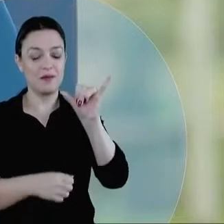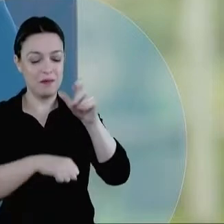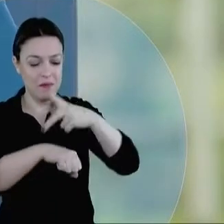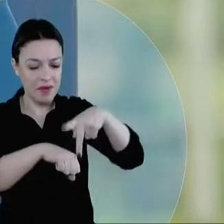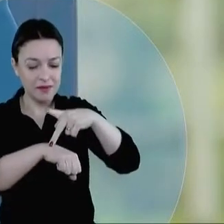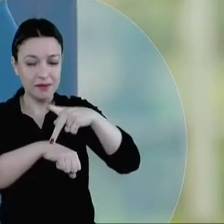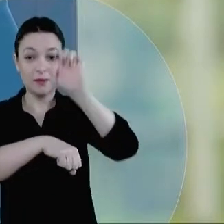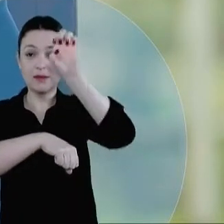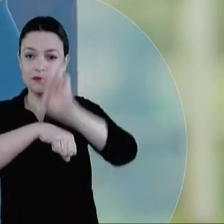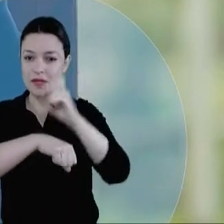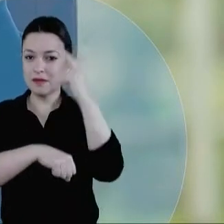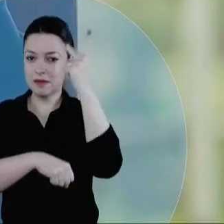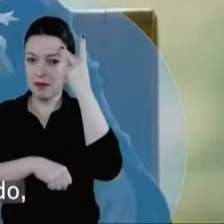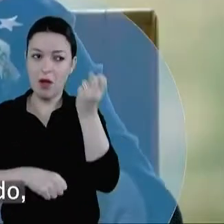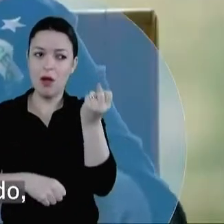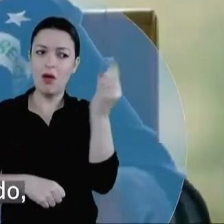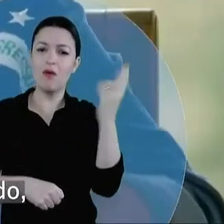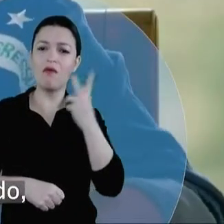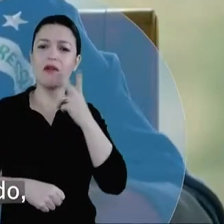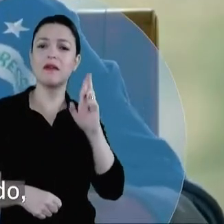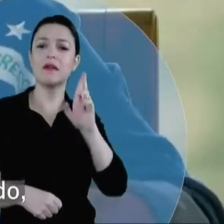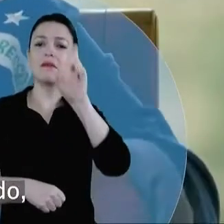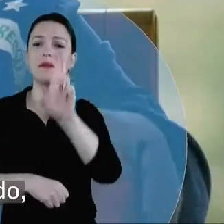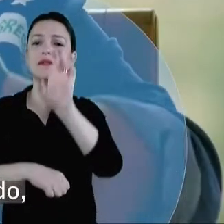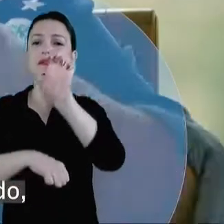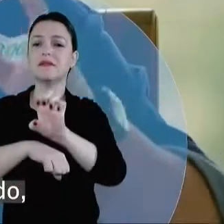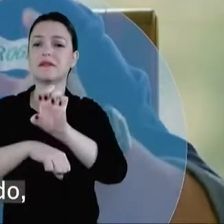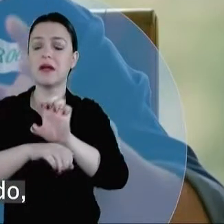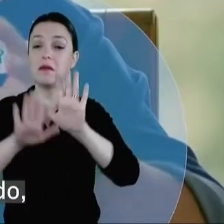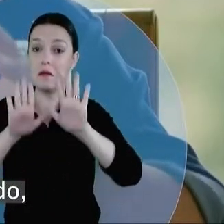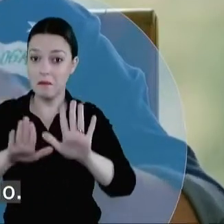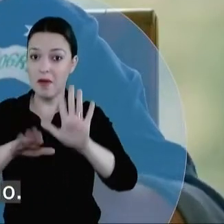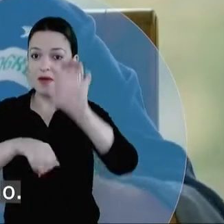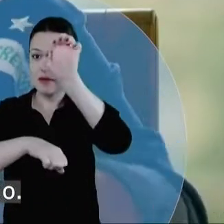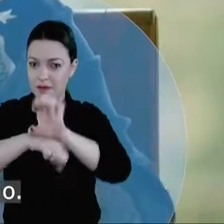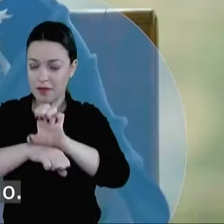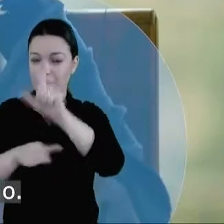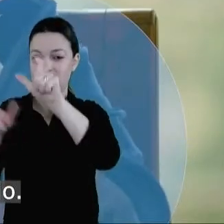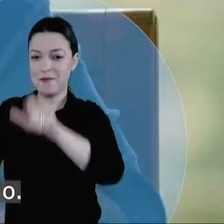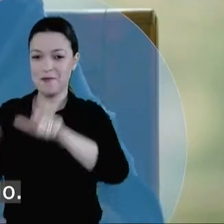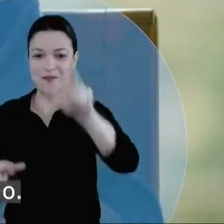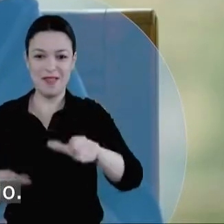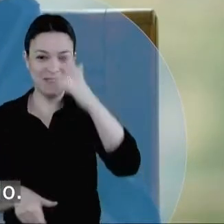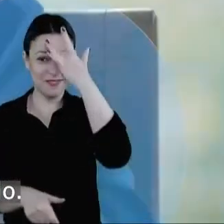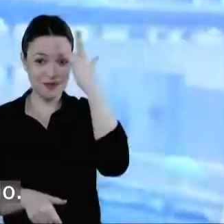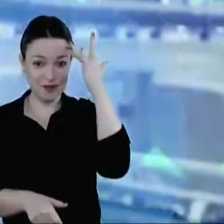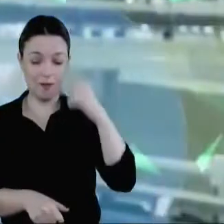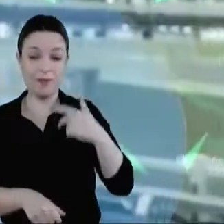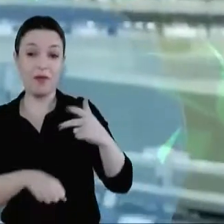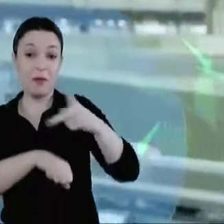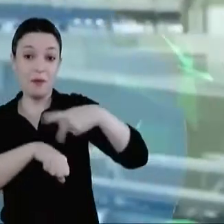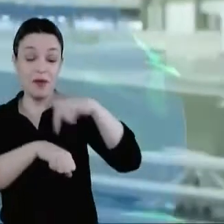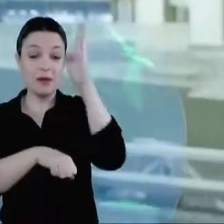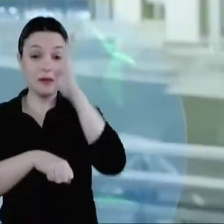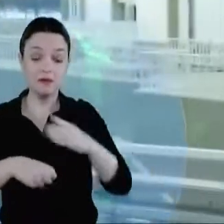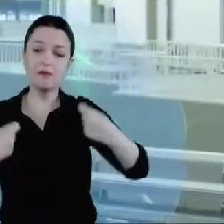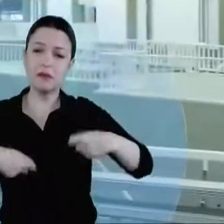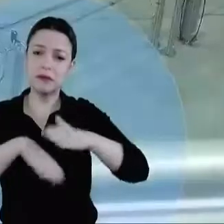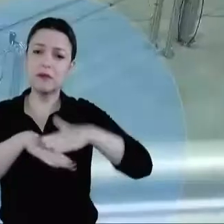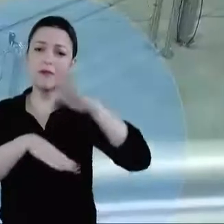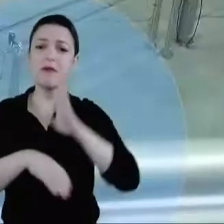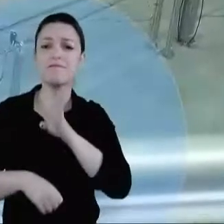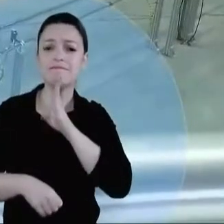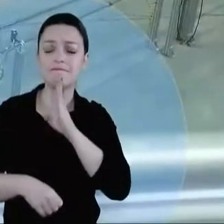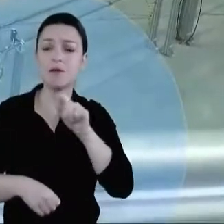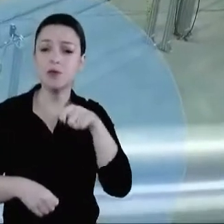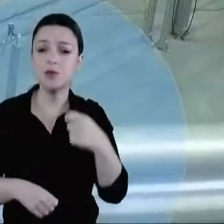para o país, para o estado de São Paulo. O pessoal fala, o senador representa o estado, mas você representa as pessoas do estado. O nosso país precisa saber